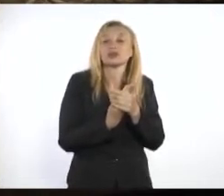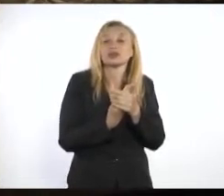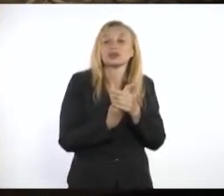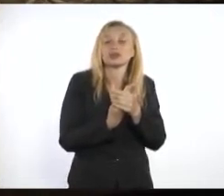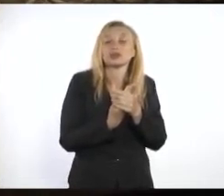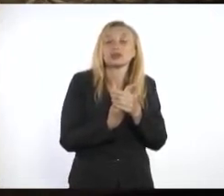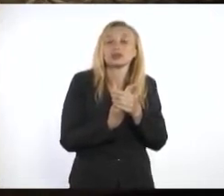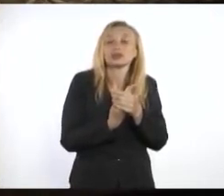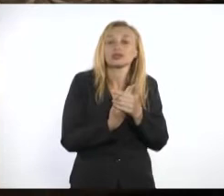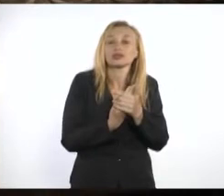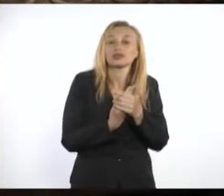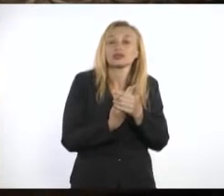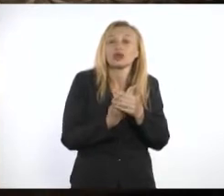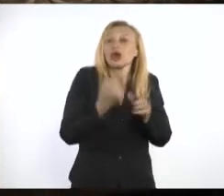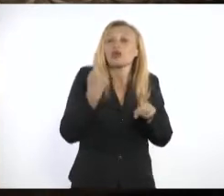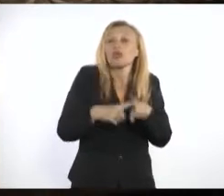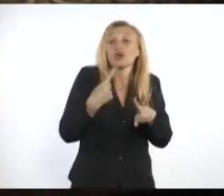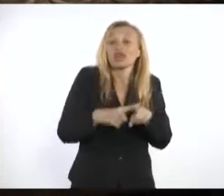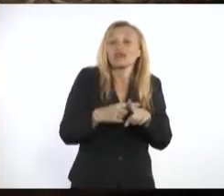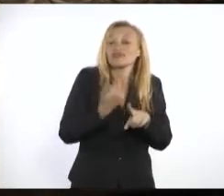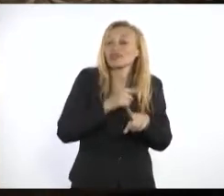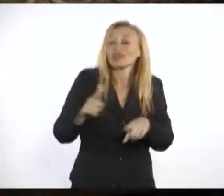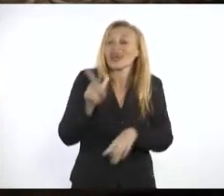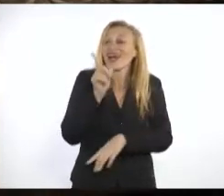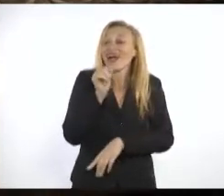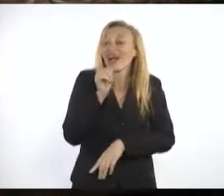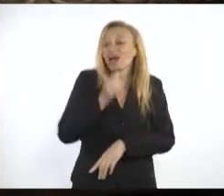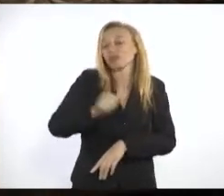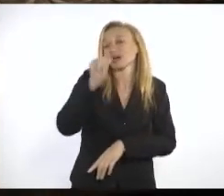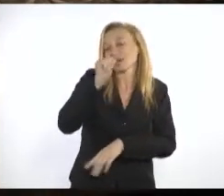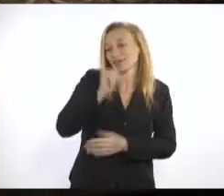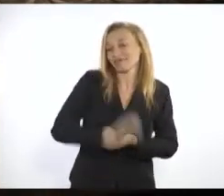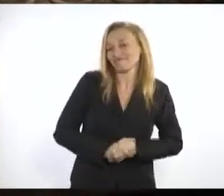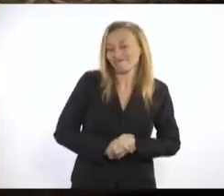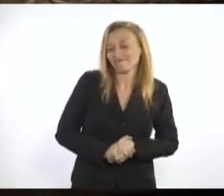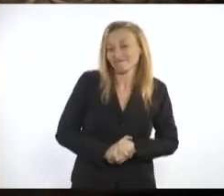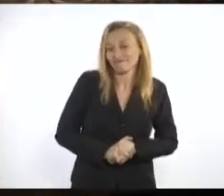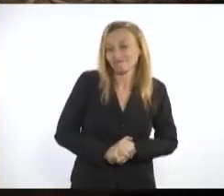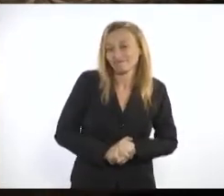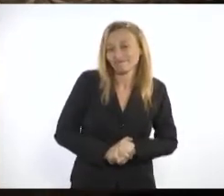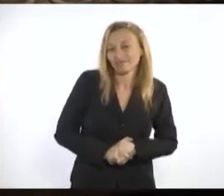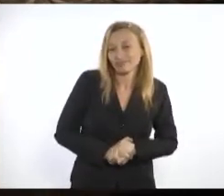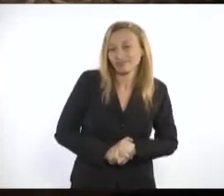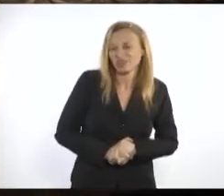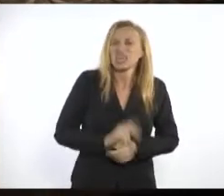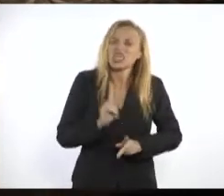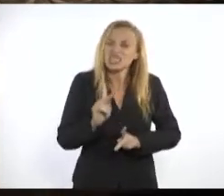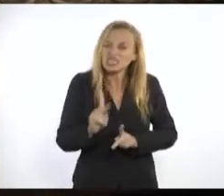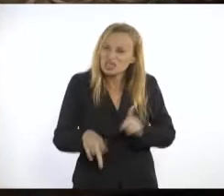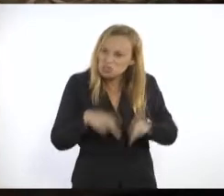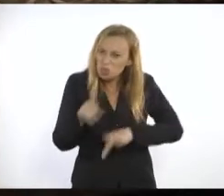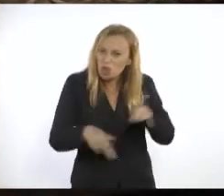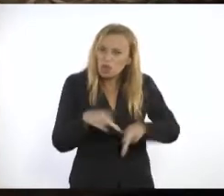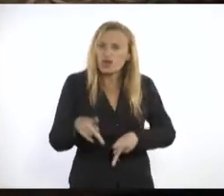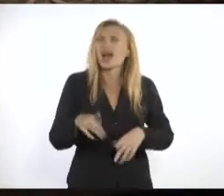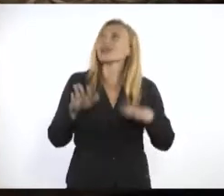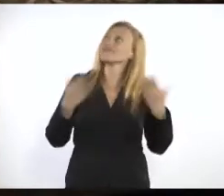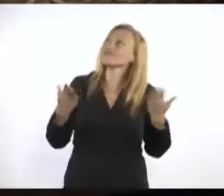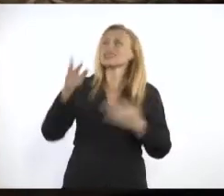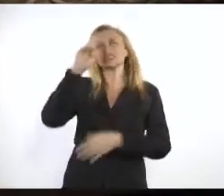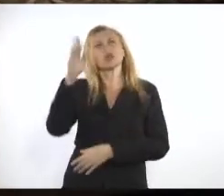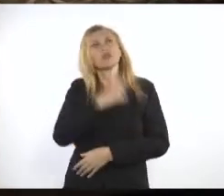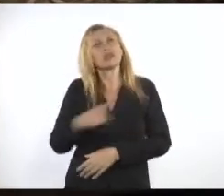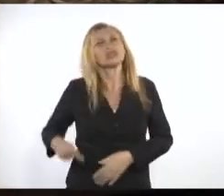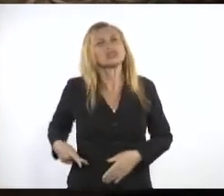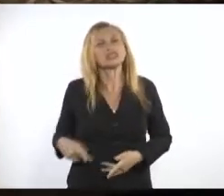educacional, porque não tem água para beber. Porque essa população, e aí, senhor presidente, a gente precisa